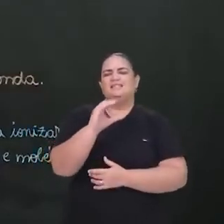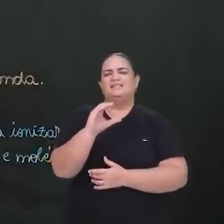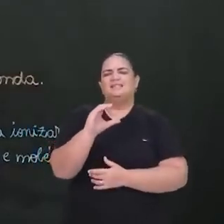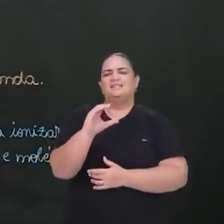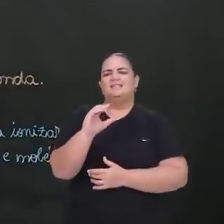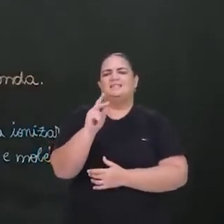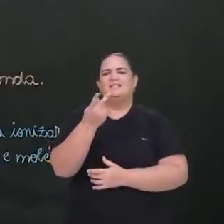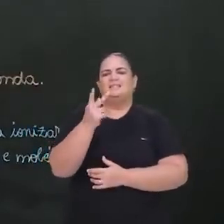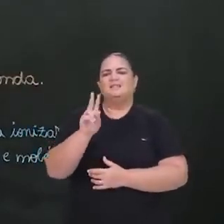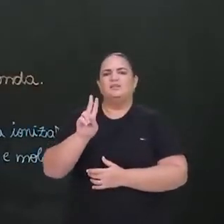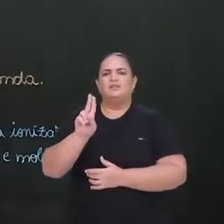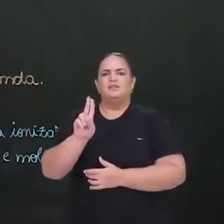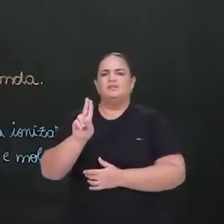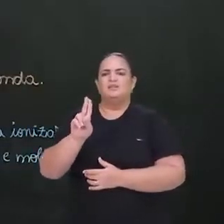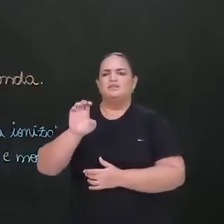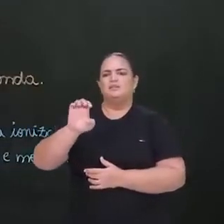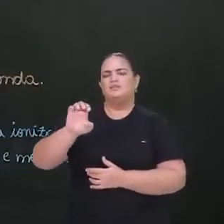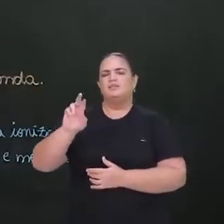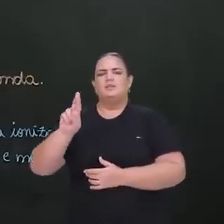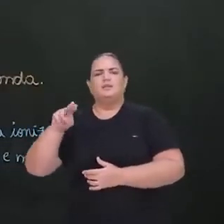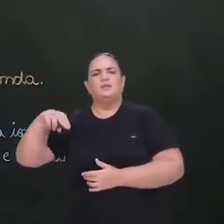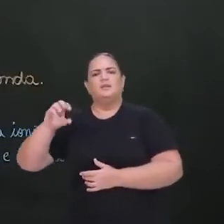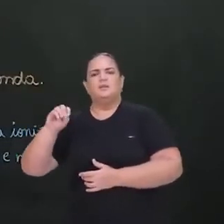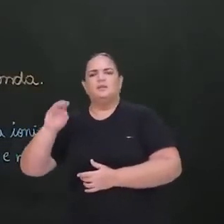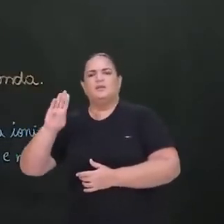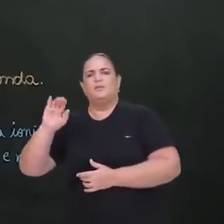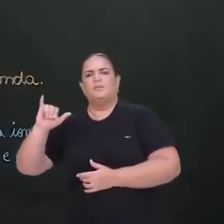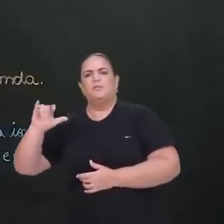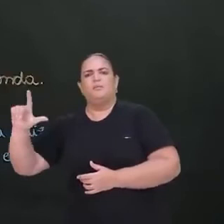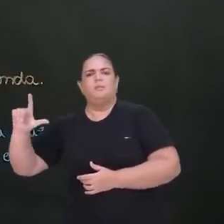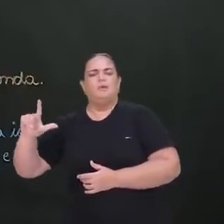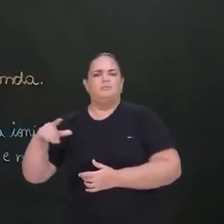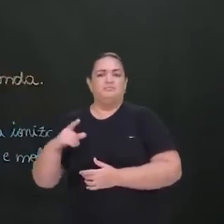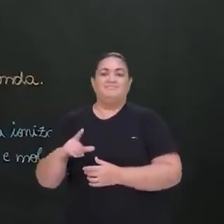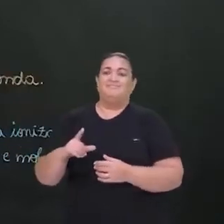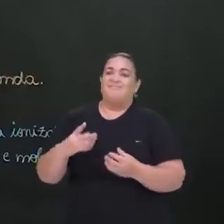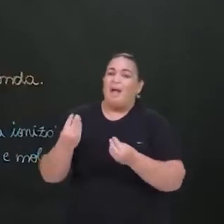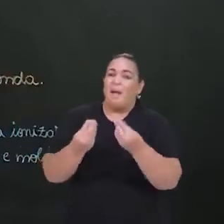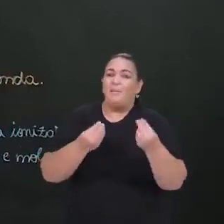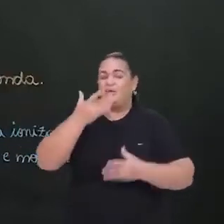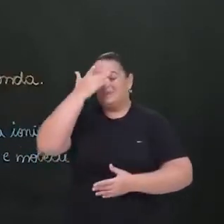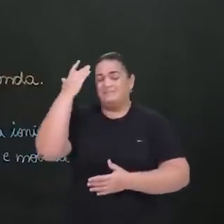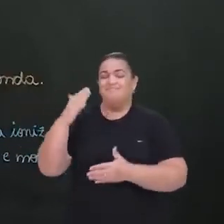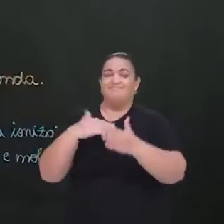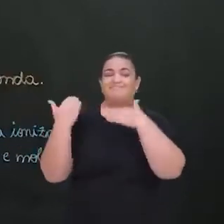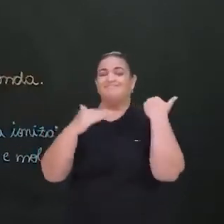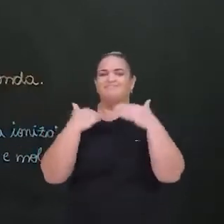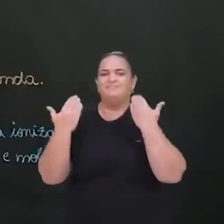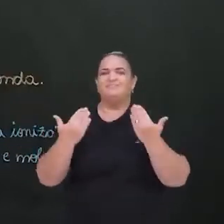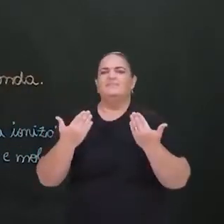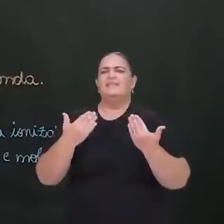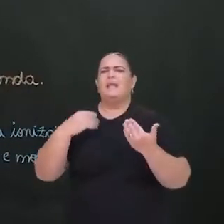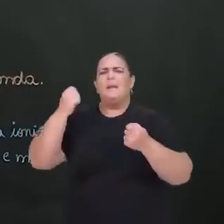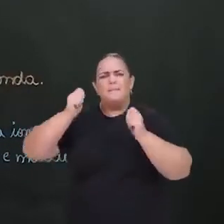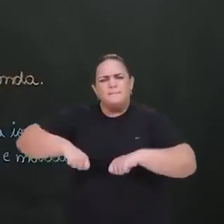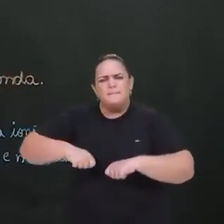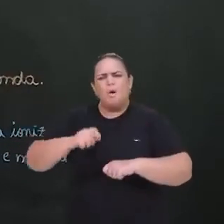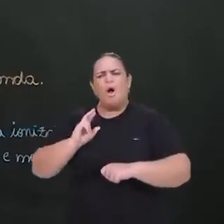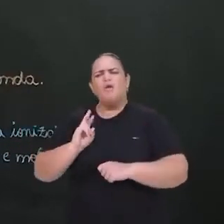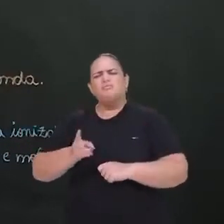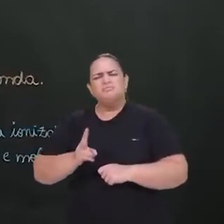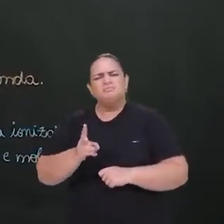explosão. Essa radiação ela começa a se propagar e causa danos por muitos e muitos e muitos anos. Afinal, ela consegue de